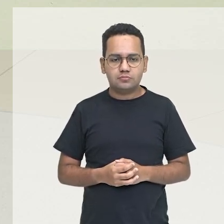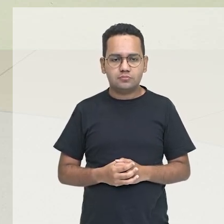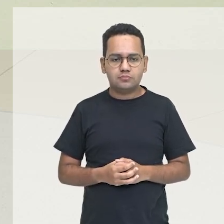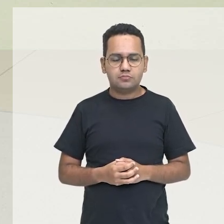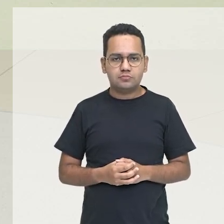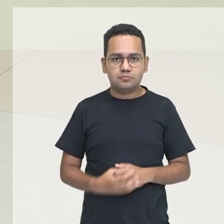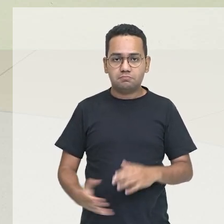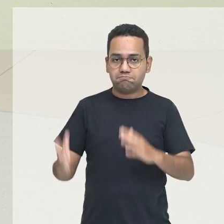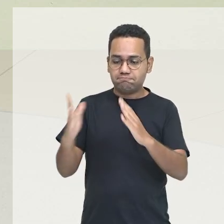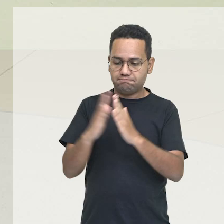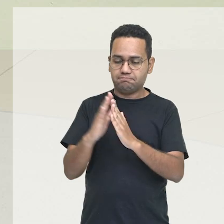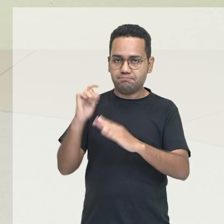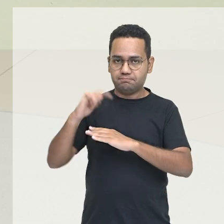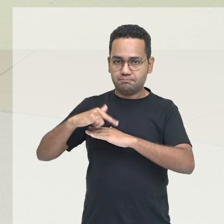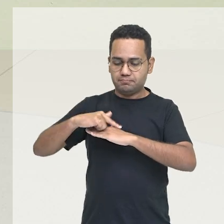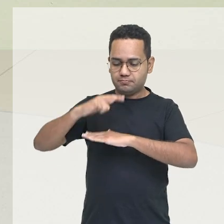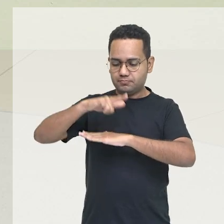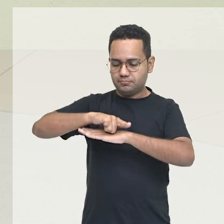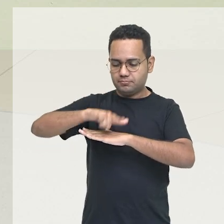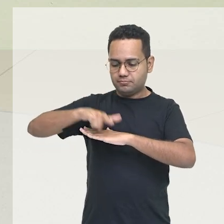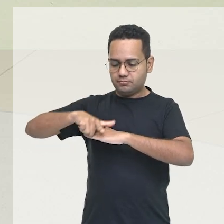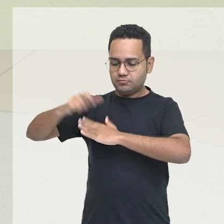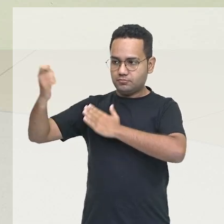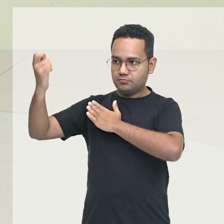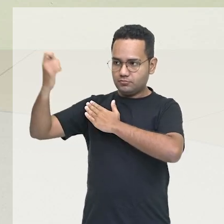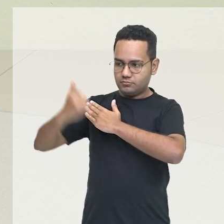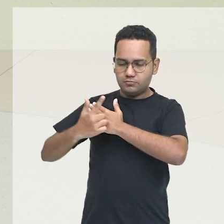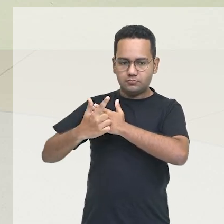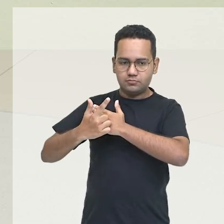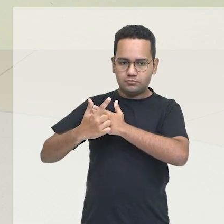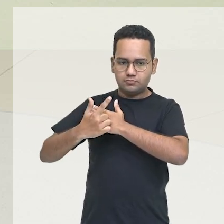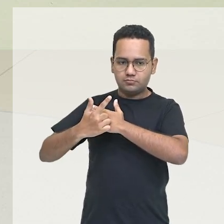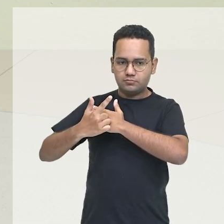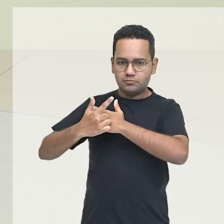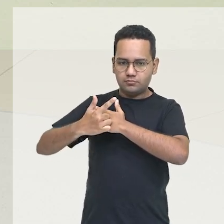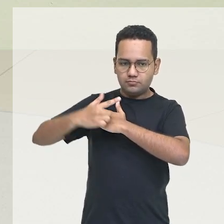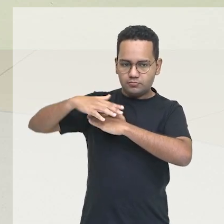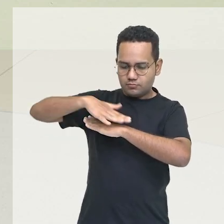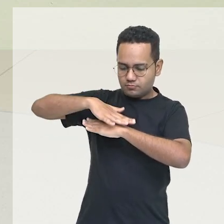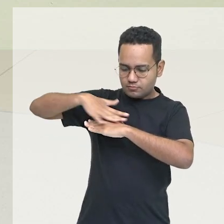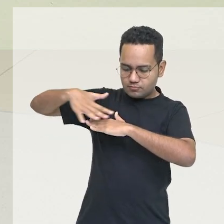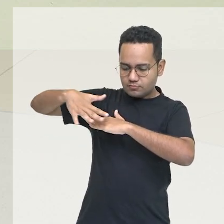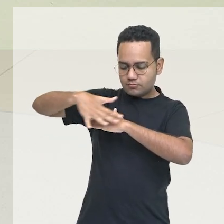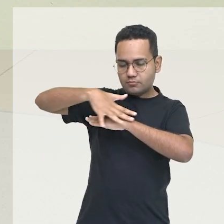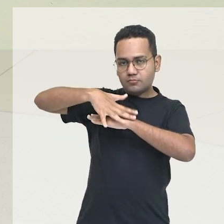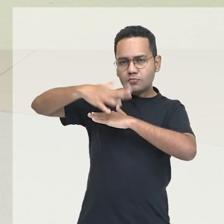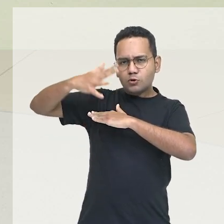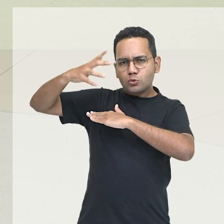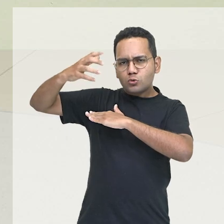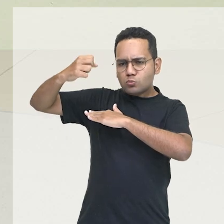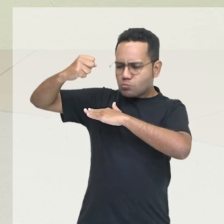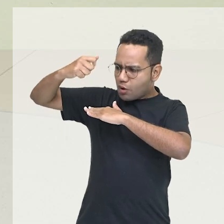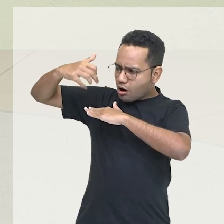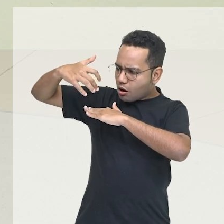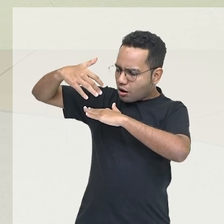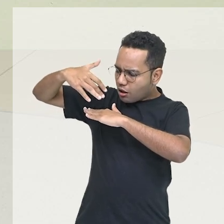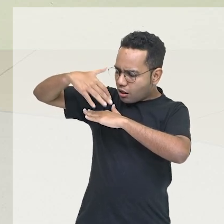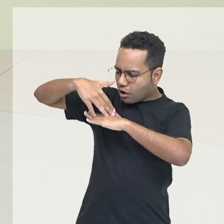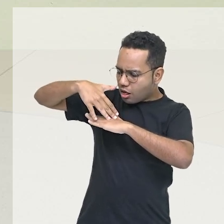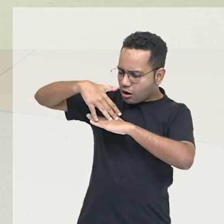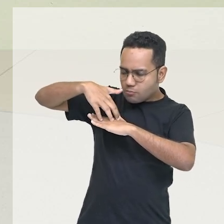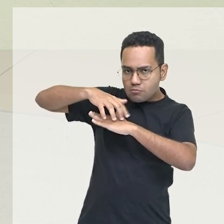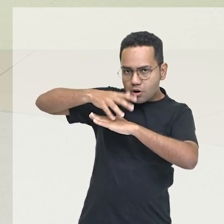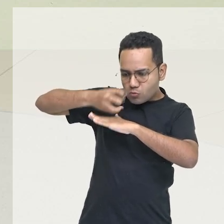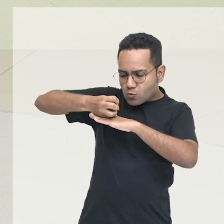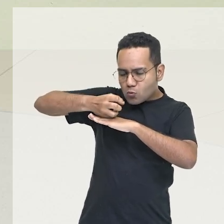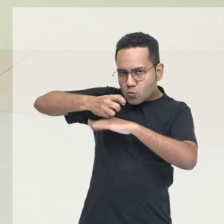tenho as placas, olha aí. Primeiro, o painel solar converte a luz do Sol em energia elétrica,